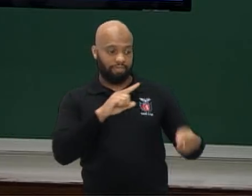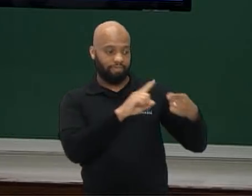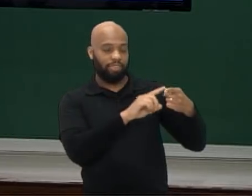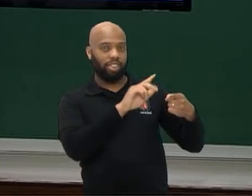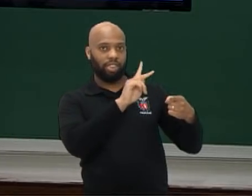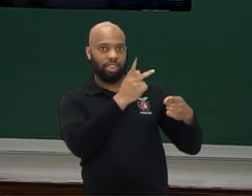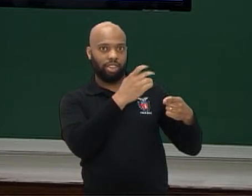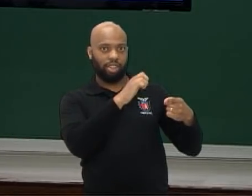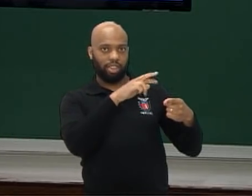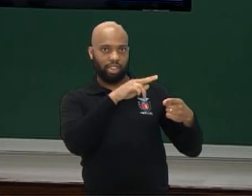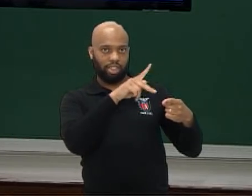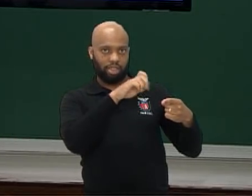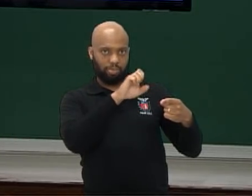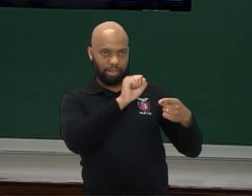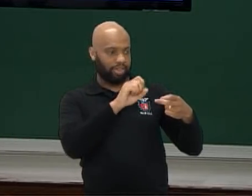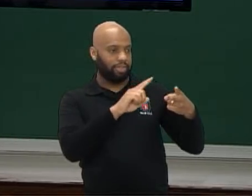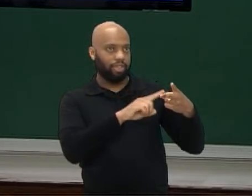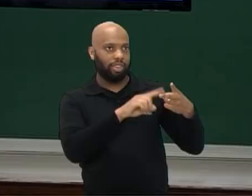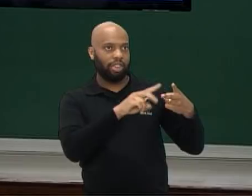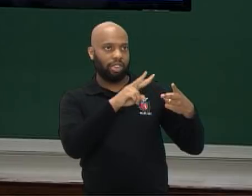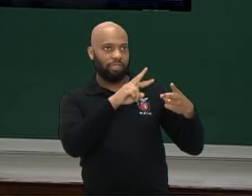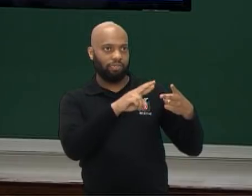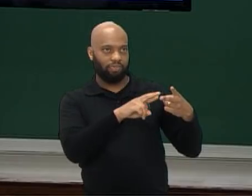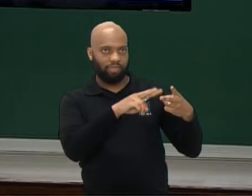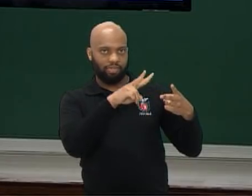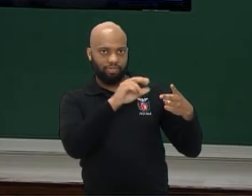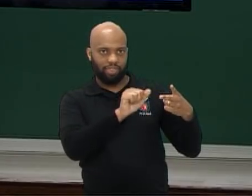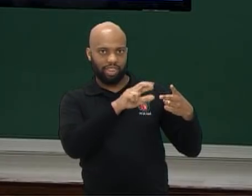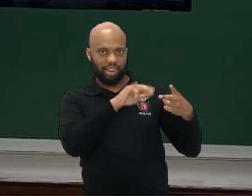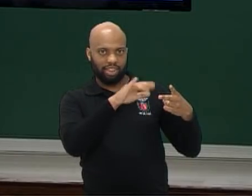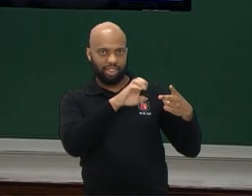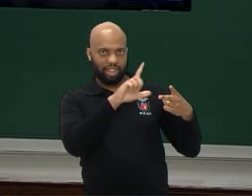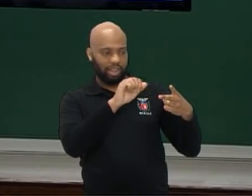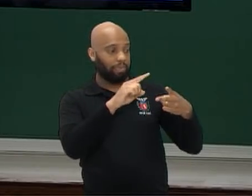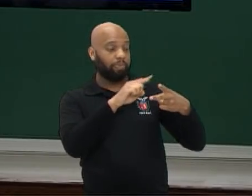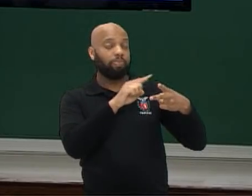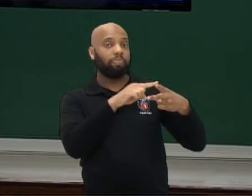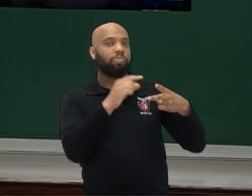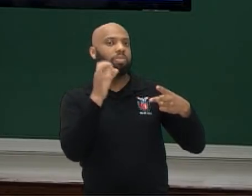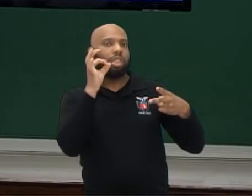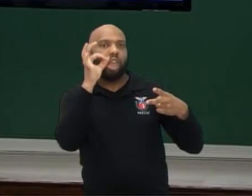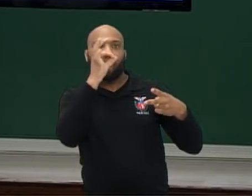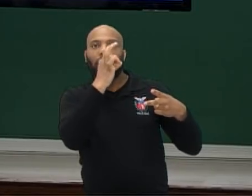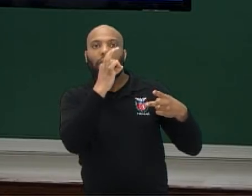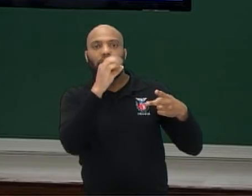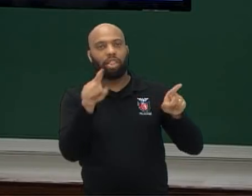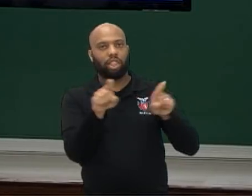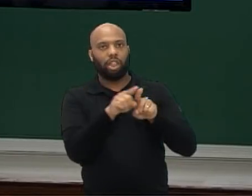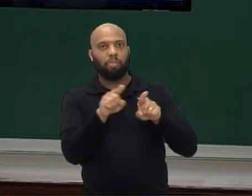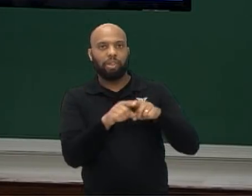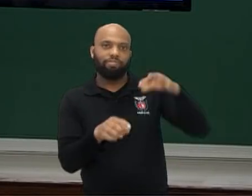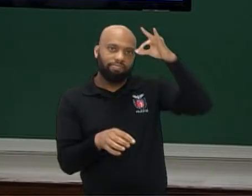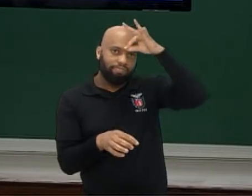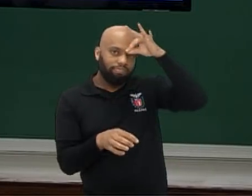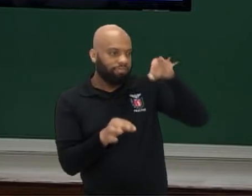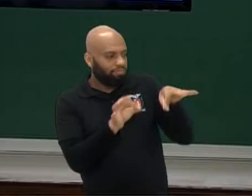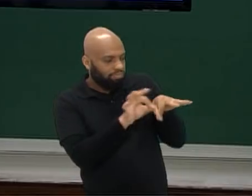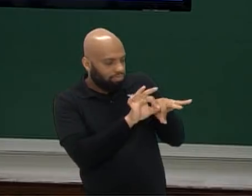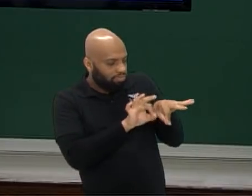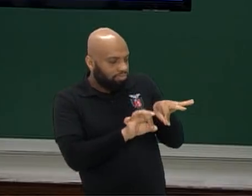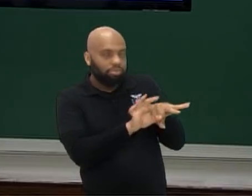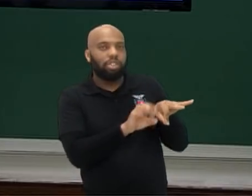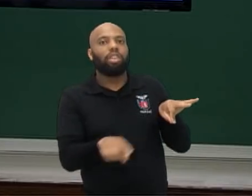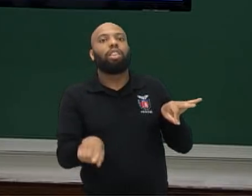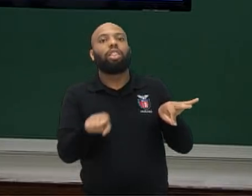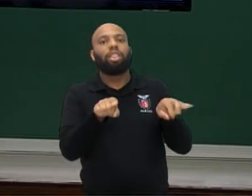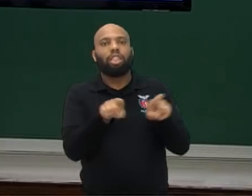a varicela. A herpes que causa lá aquelas feridinhas na boca ou na região genital. Se você, por exemplo, beijar uma